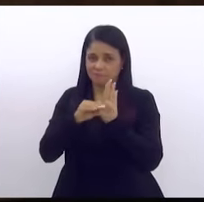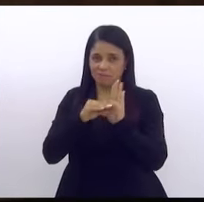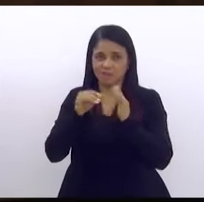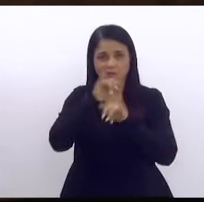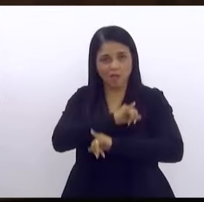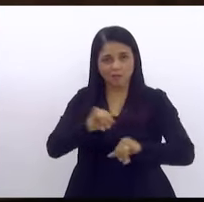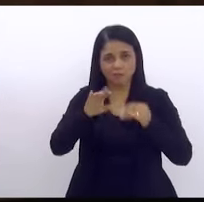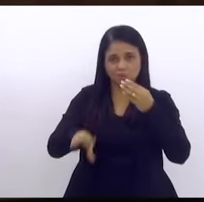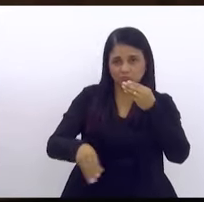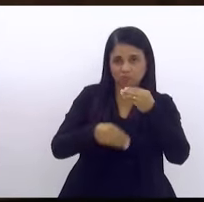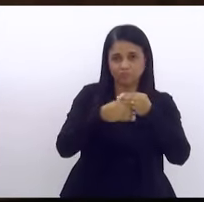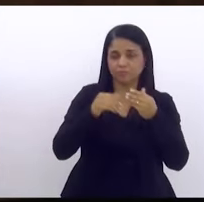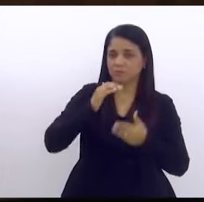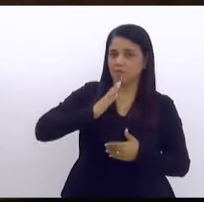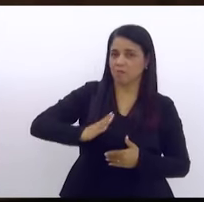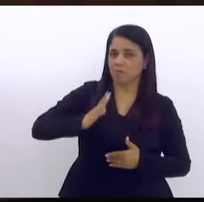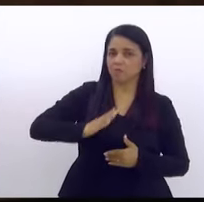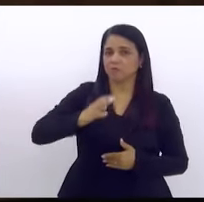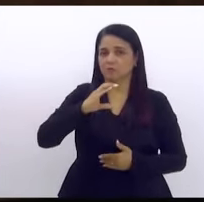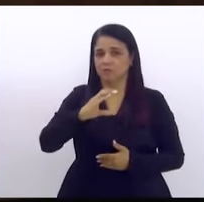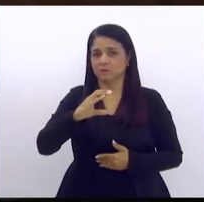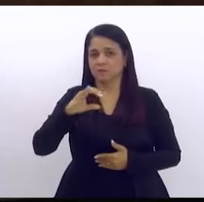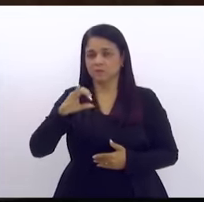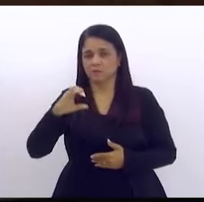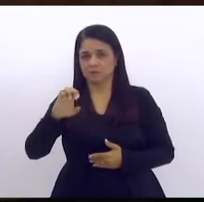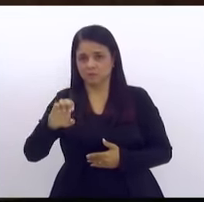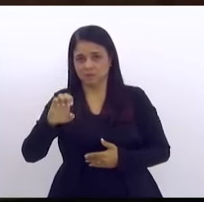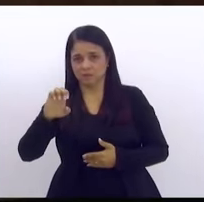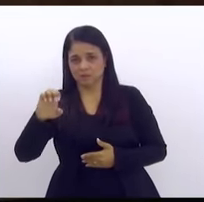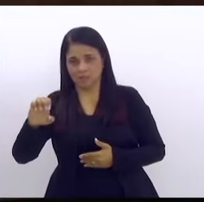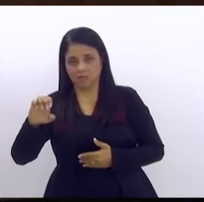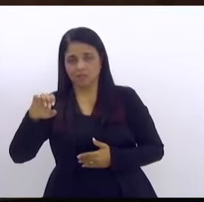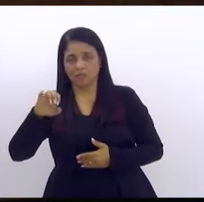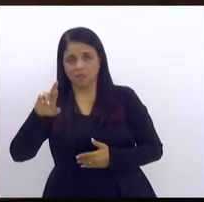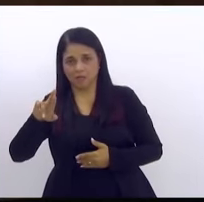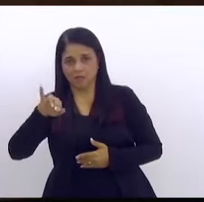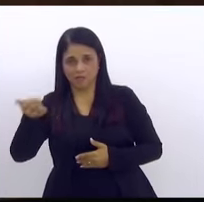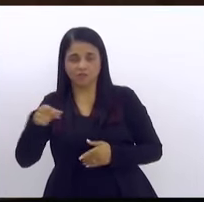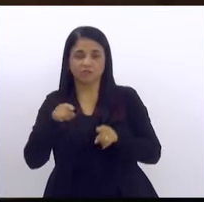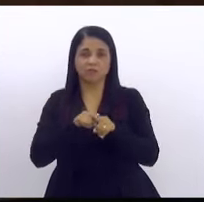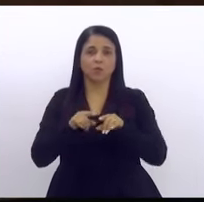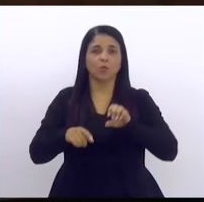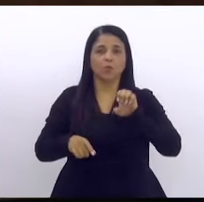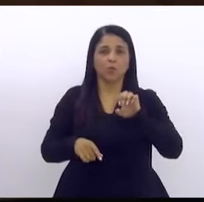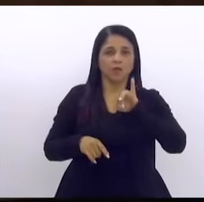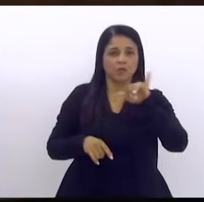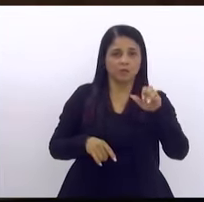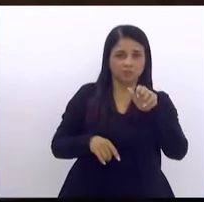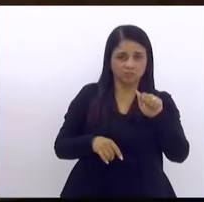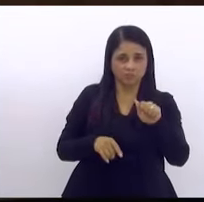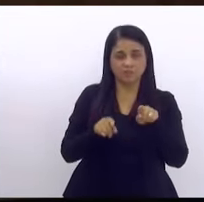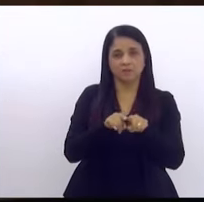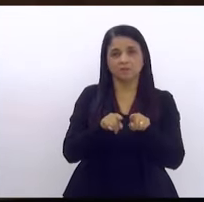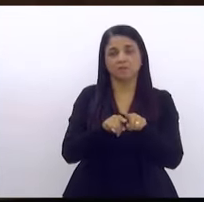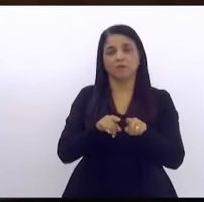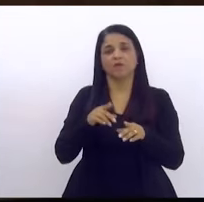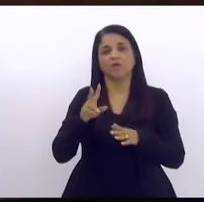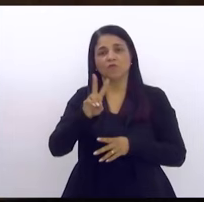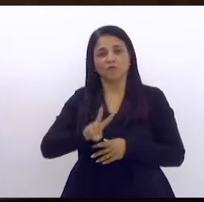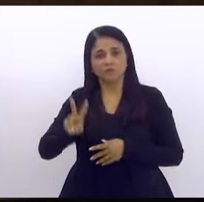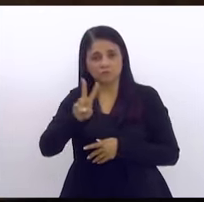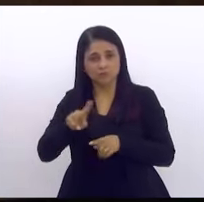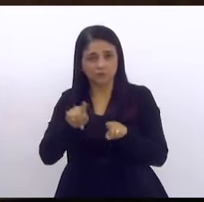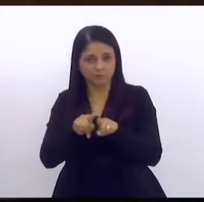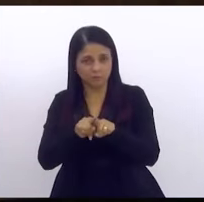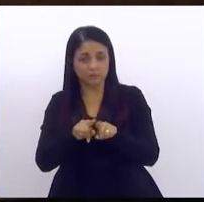do aumento das bolsas do CCERJ, que tem ali o EJA, tem o vestibular comunitário e tantas outras ações que são fundamentais